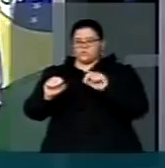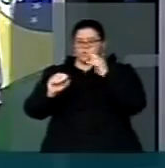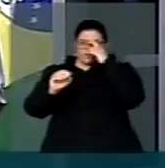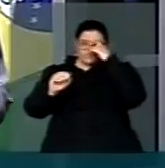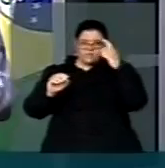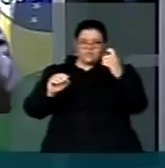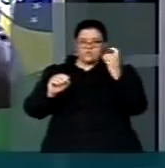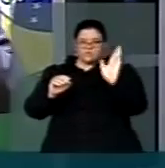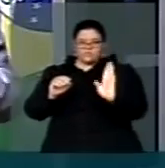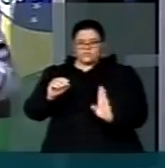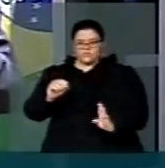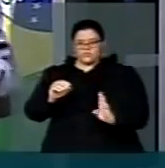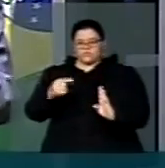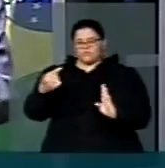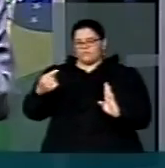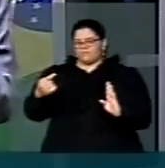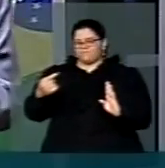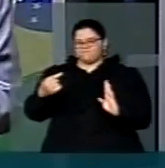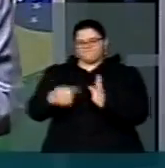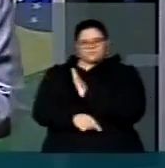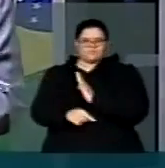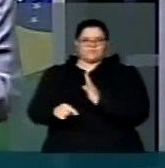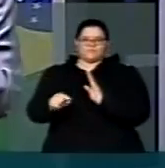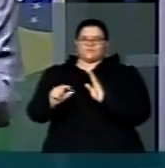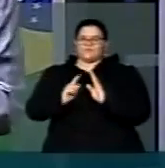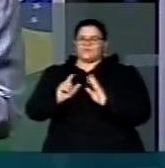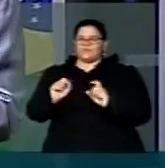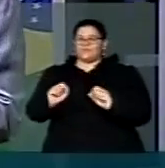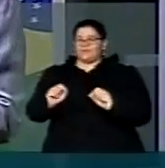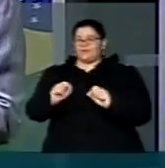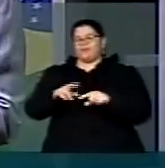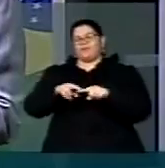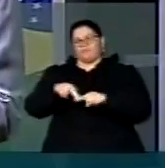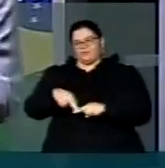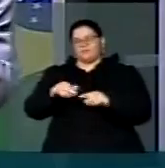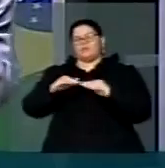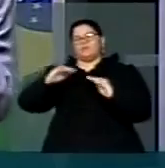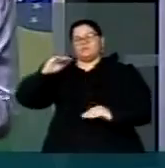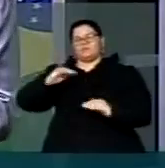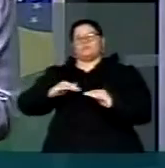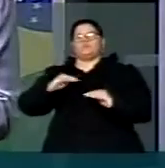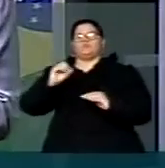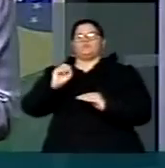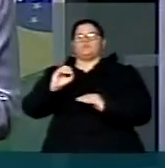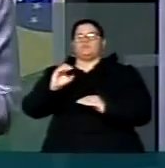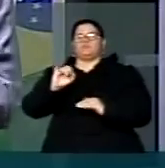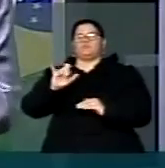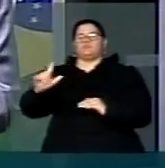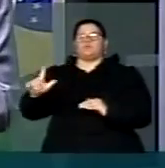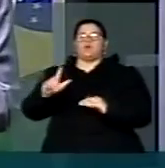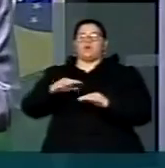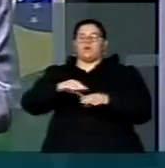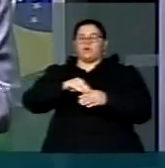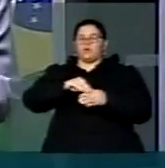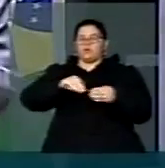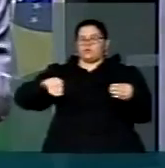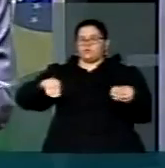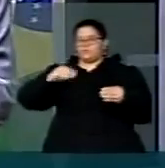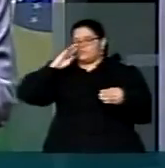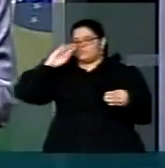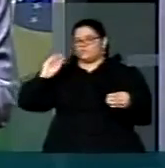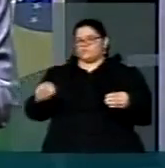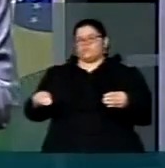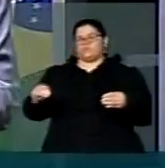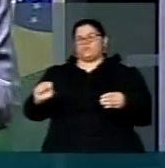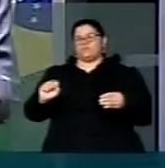no Brasil está profundamente ligada à desigualdade social, exclusão social e impunidade. Falhas